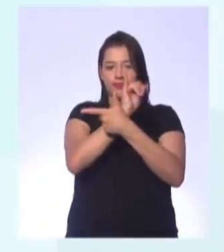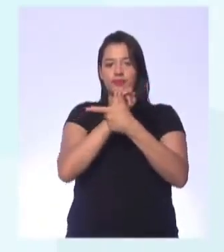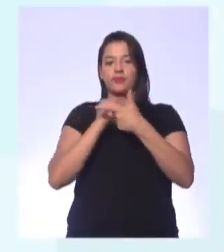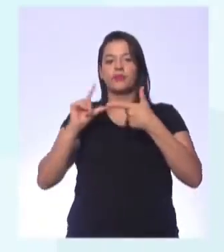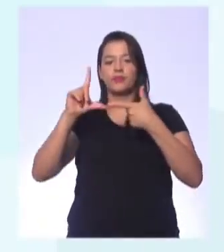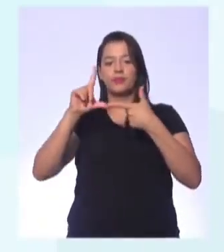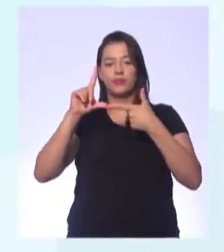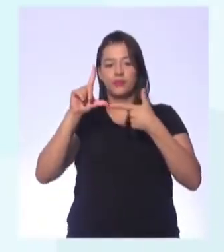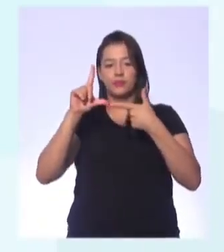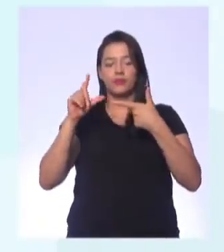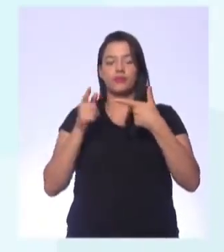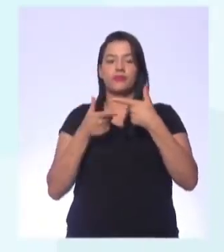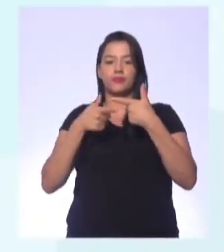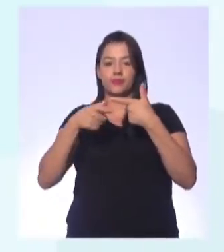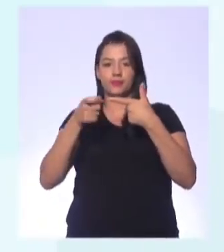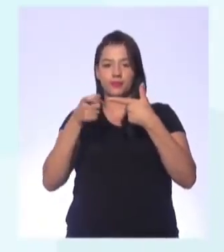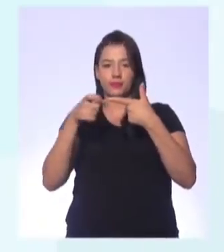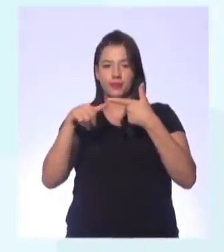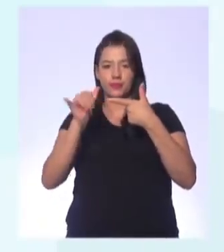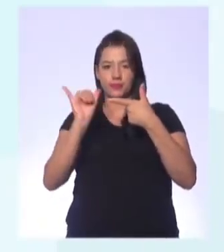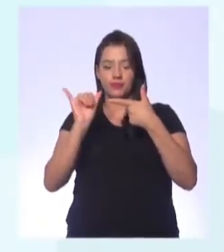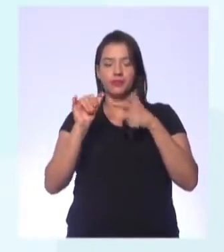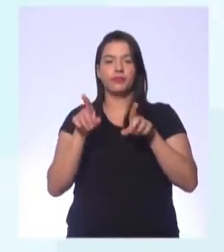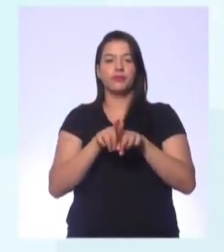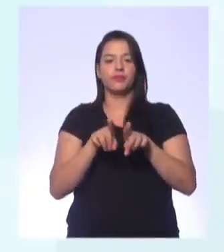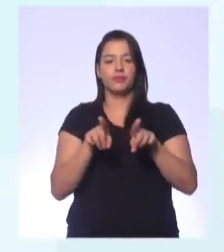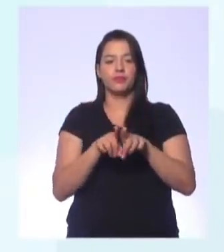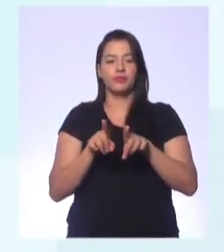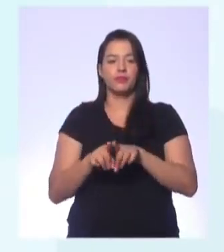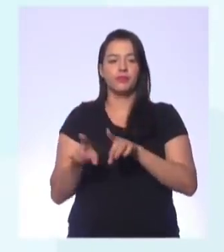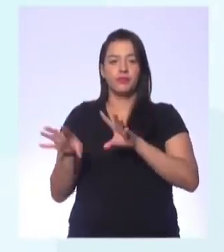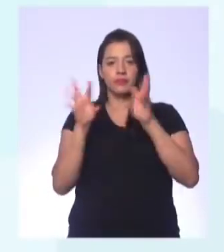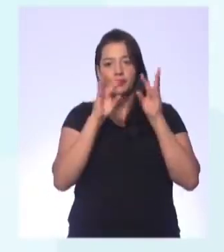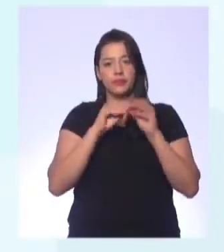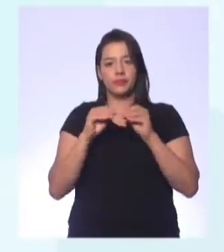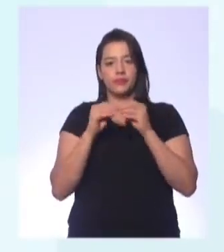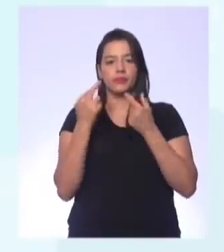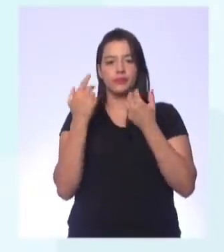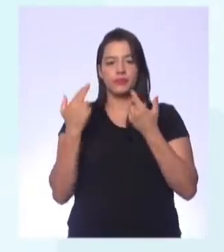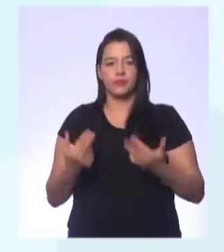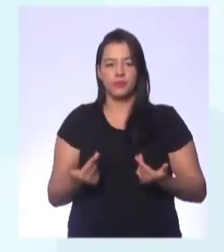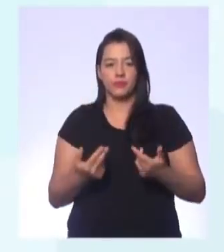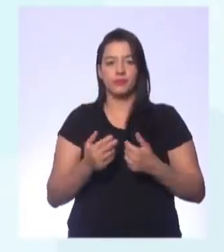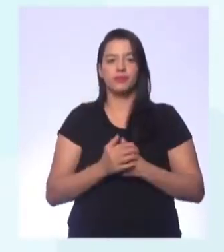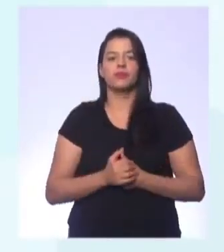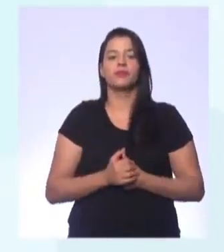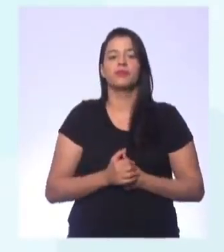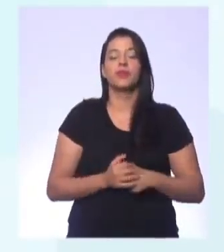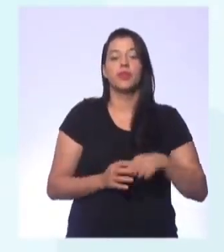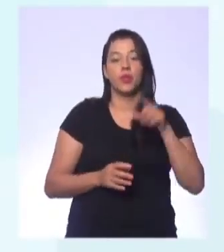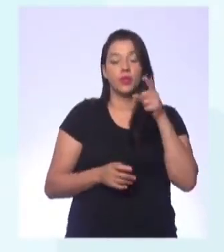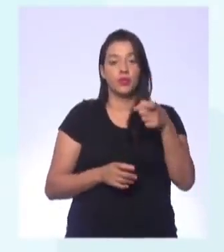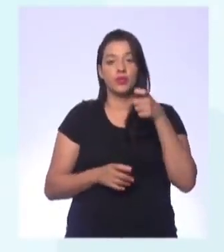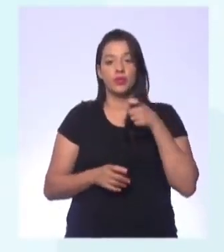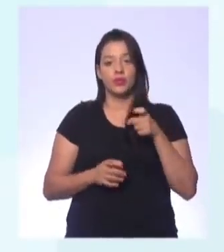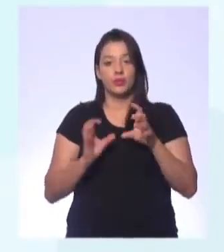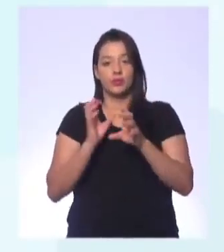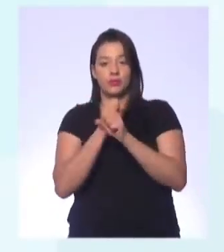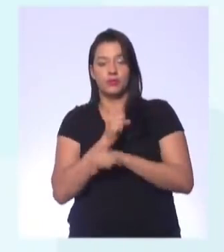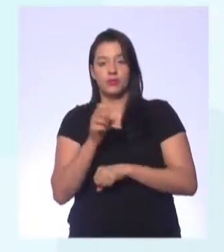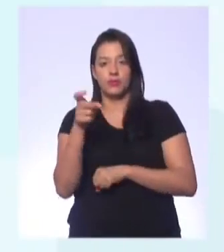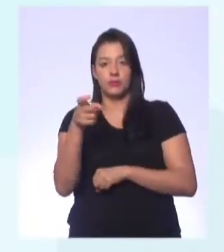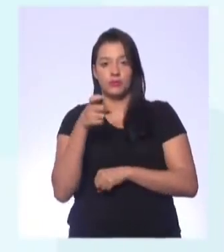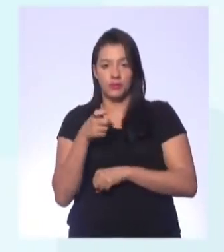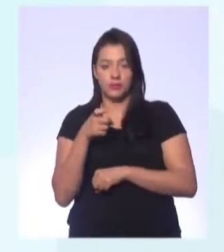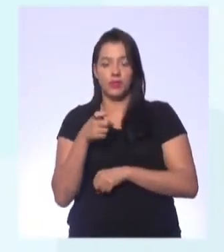y Lembrando que os lados são iguais que que eu tenho eu tenho x + x ou são esses dois aqui né que